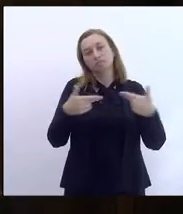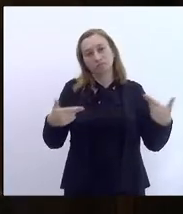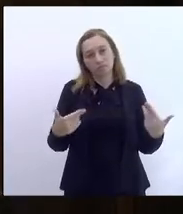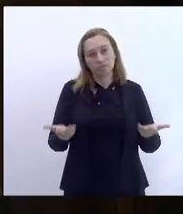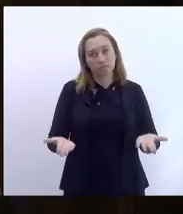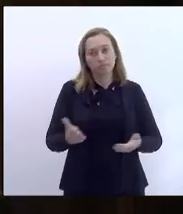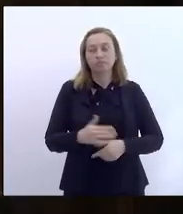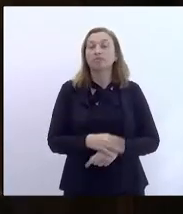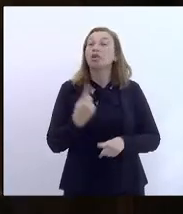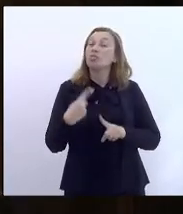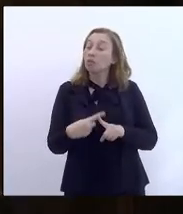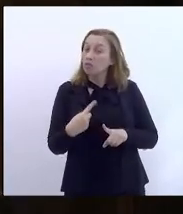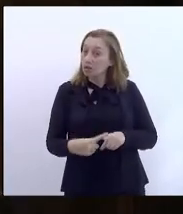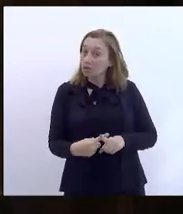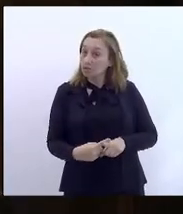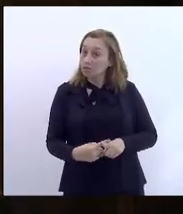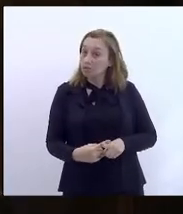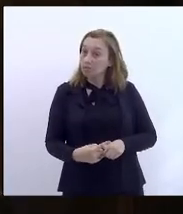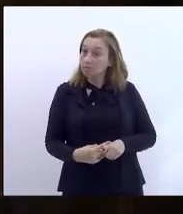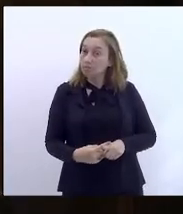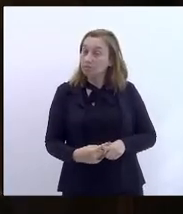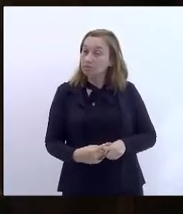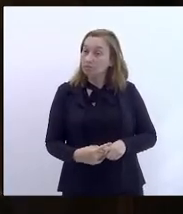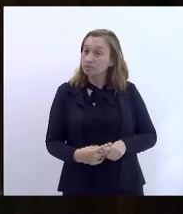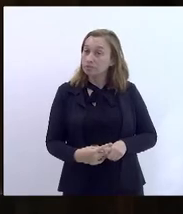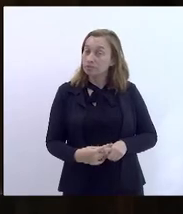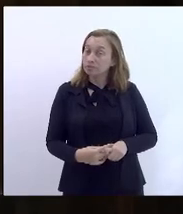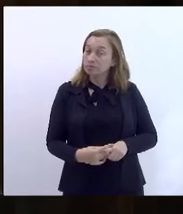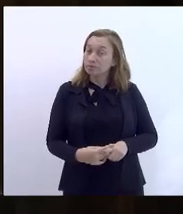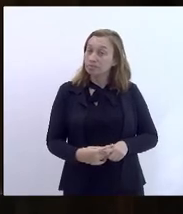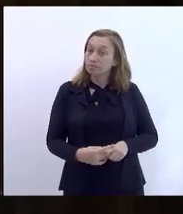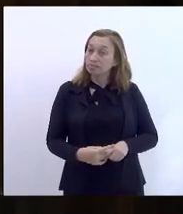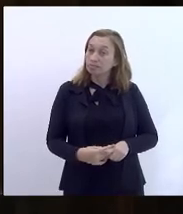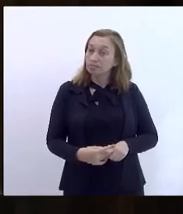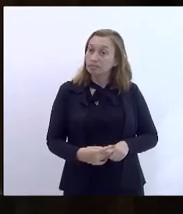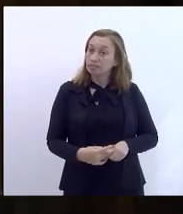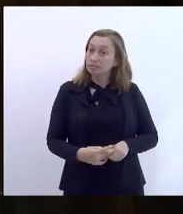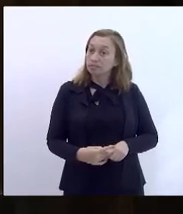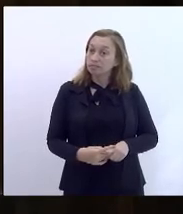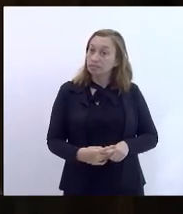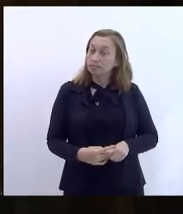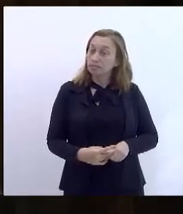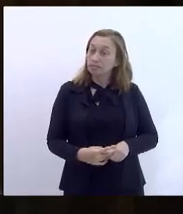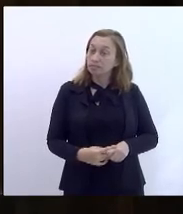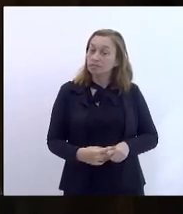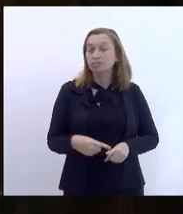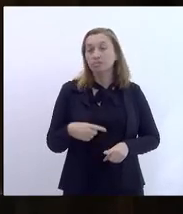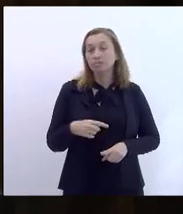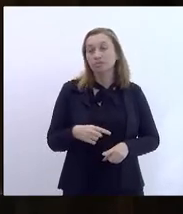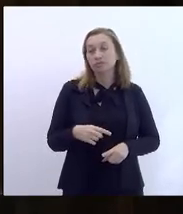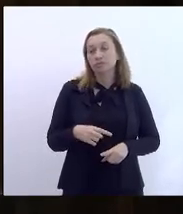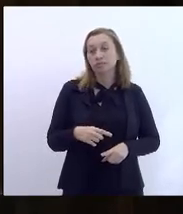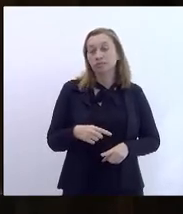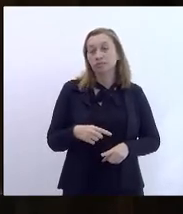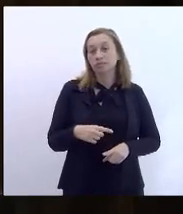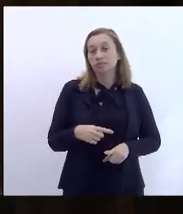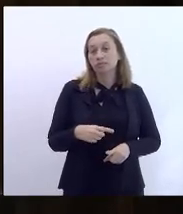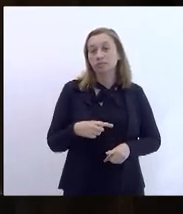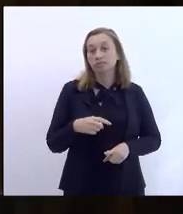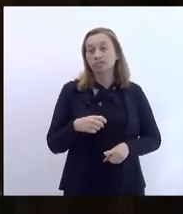ela porque senão a gente perigo está seguindo o mesmo caminho